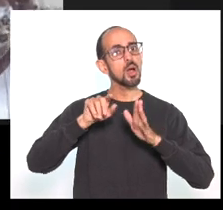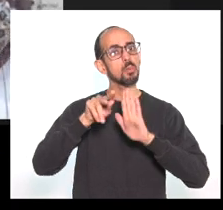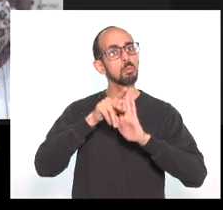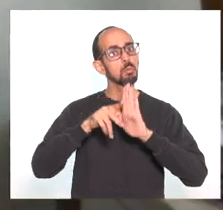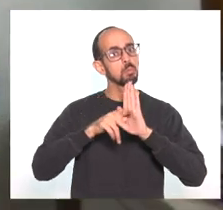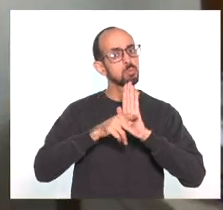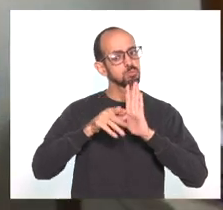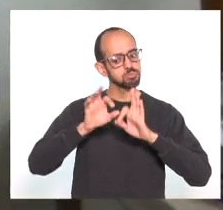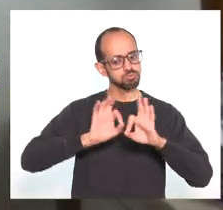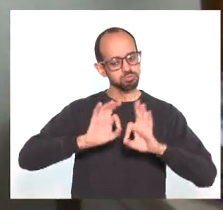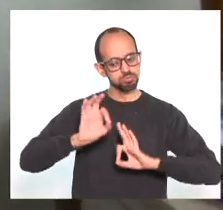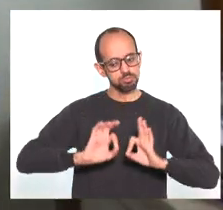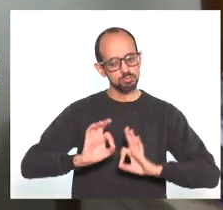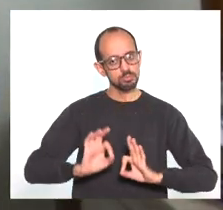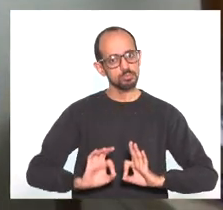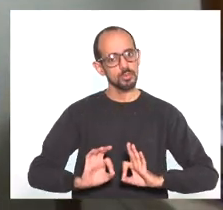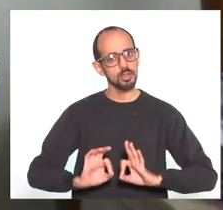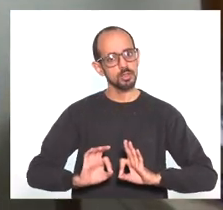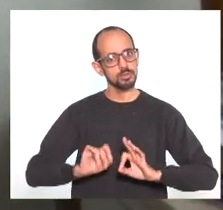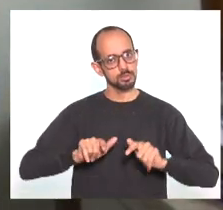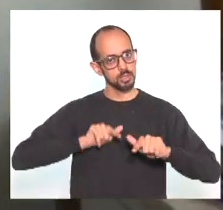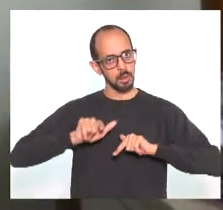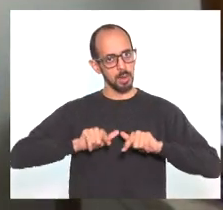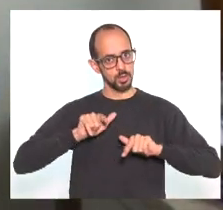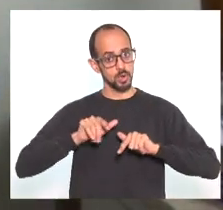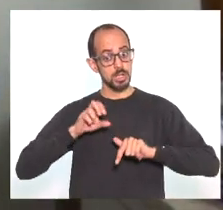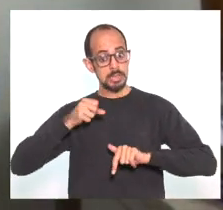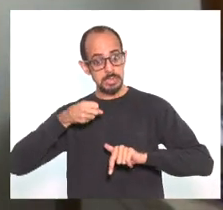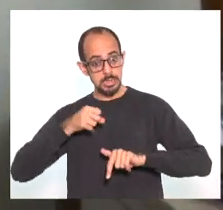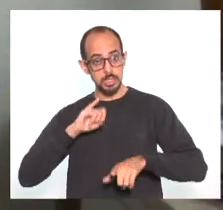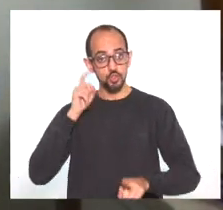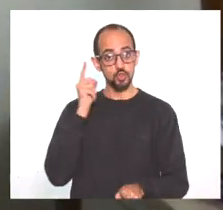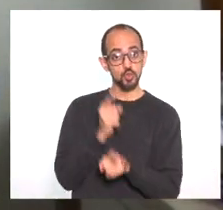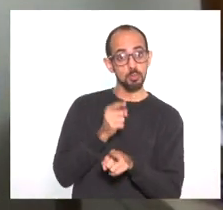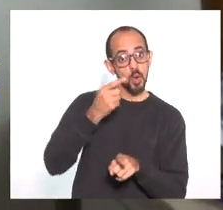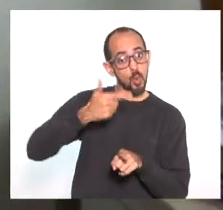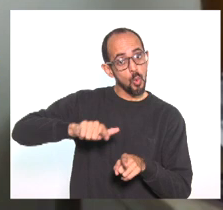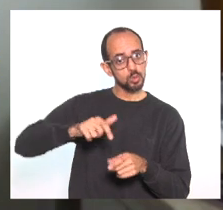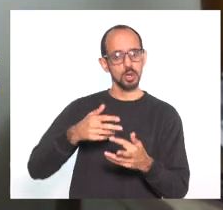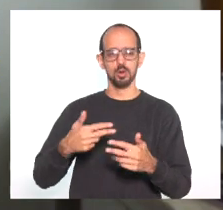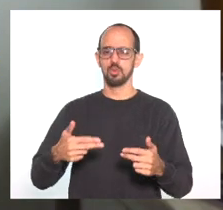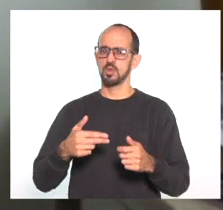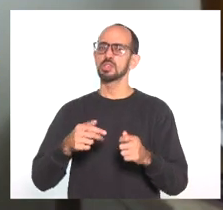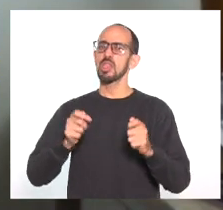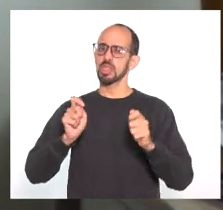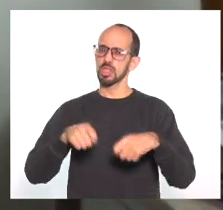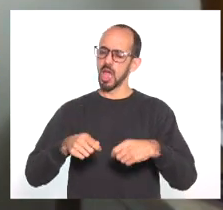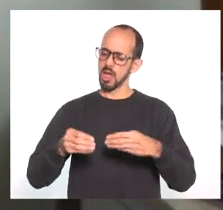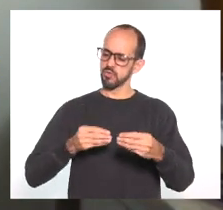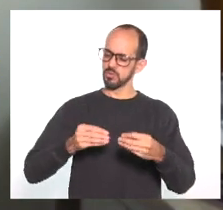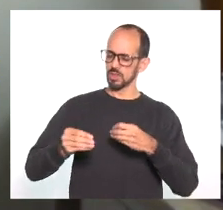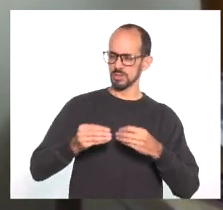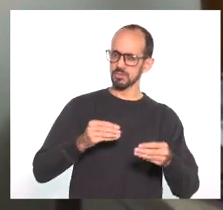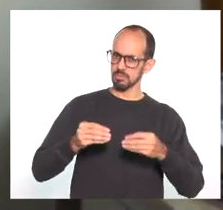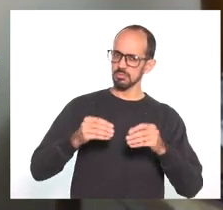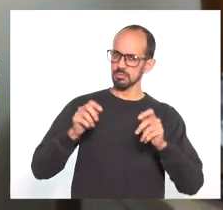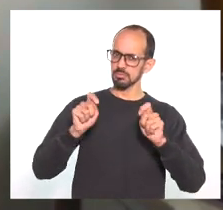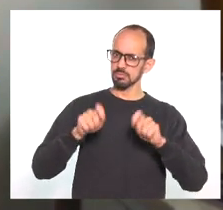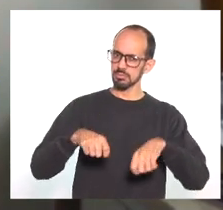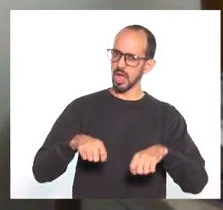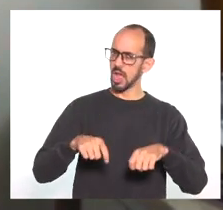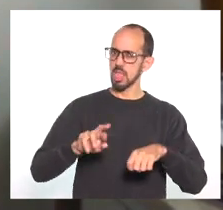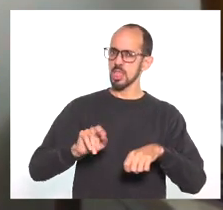trabalhos outras questões vierem à tona, ele não é um plano de trabalho que começa hoje e